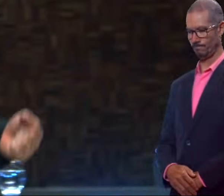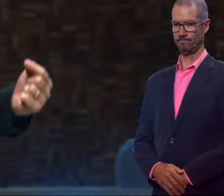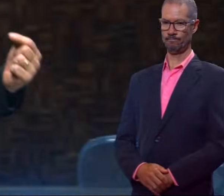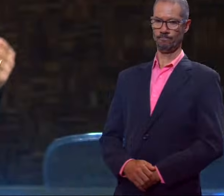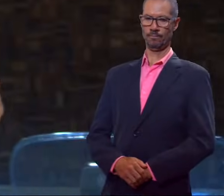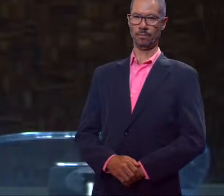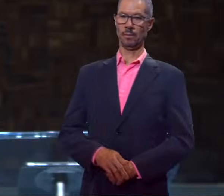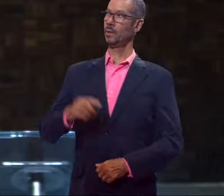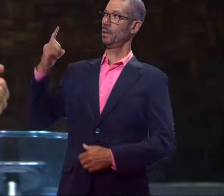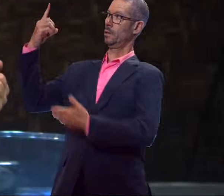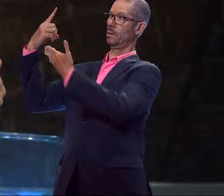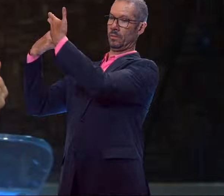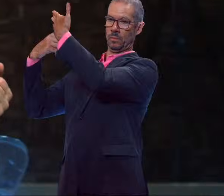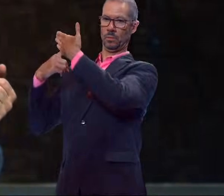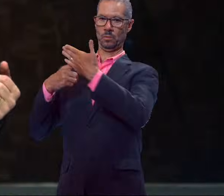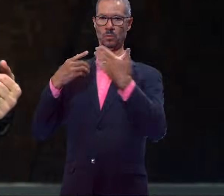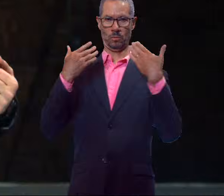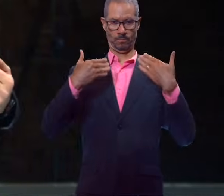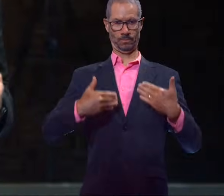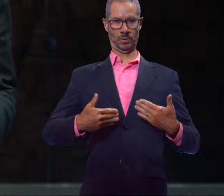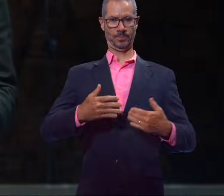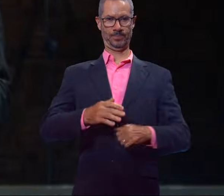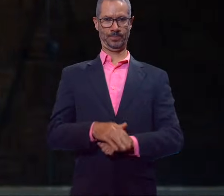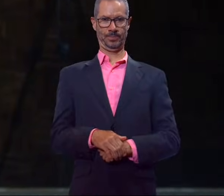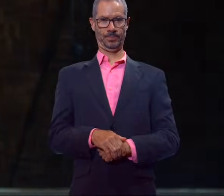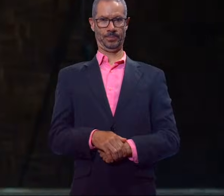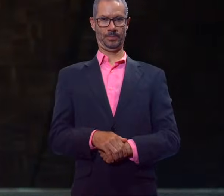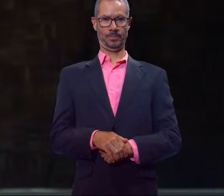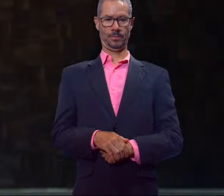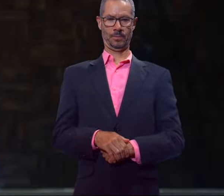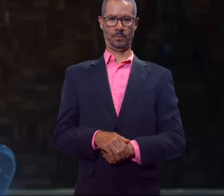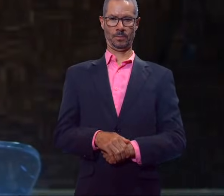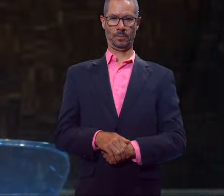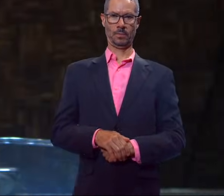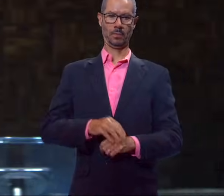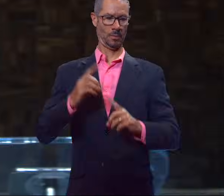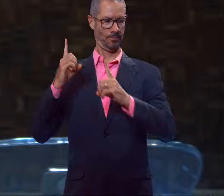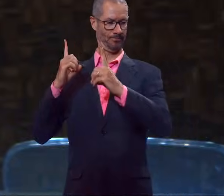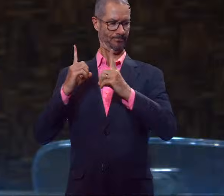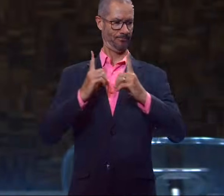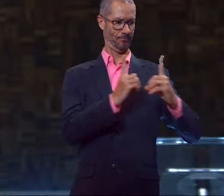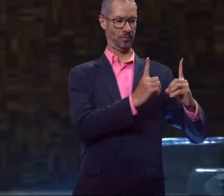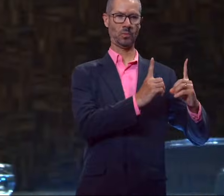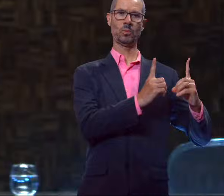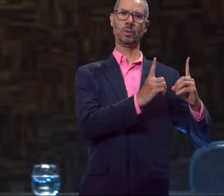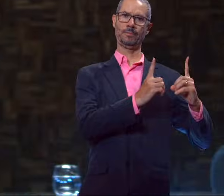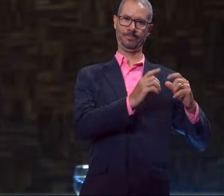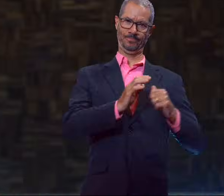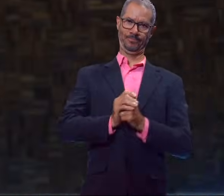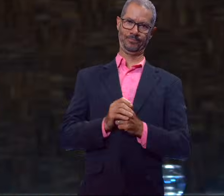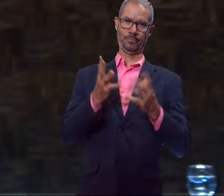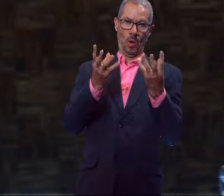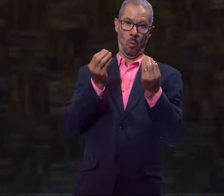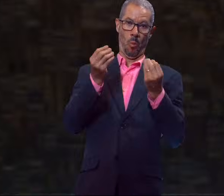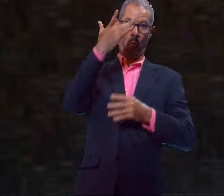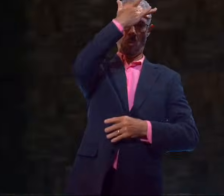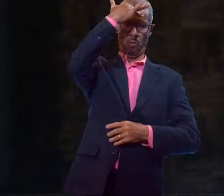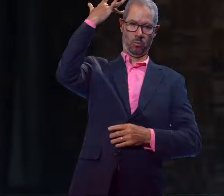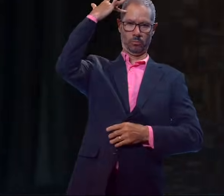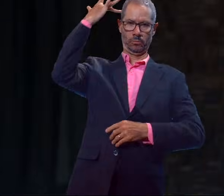Deus mostrou para mim que eu discipulava muito bem um monte de